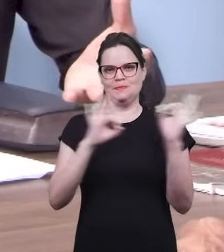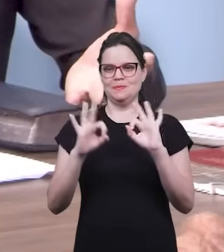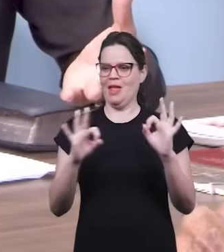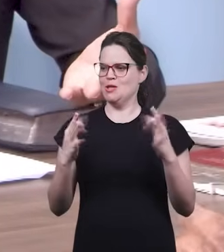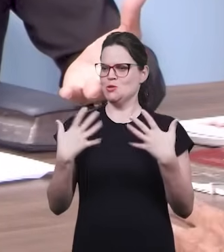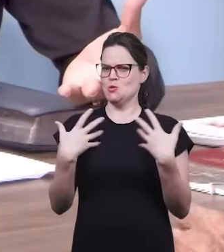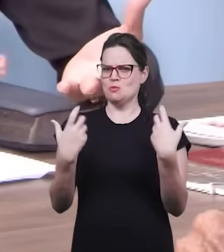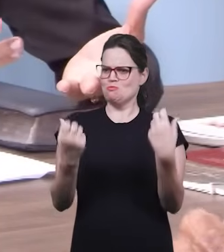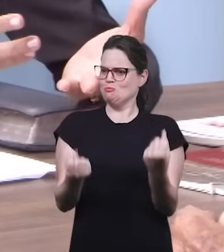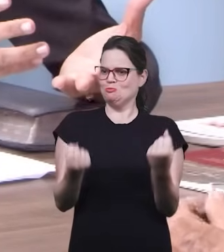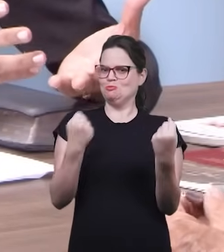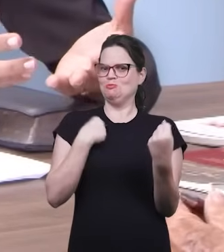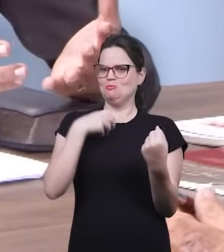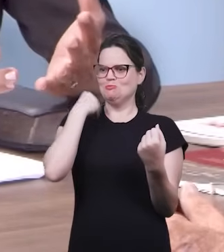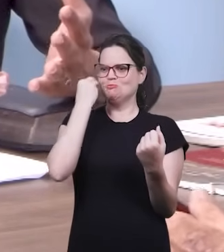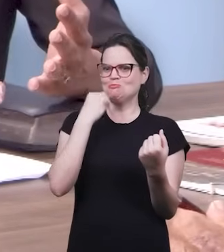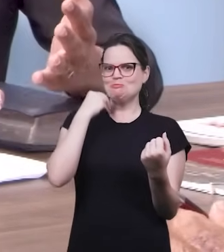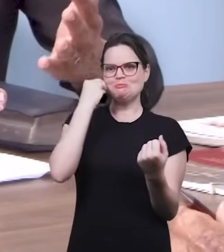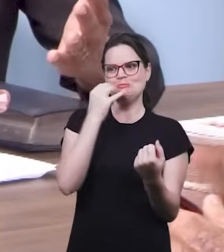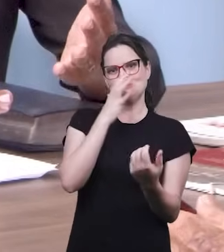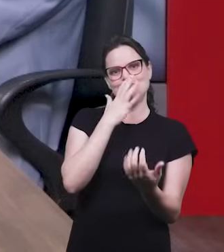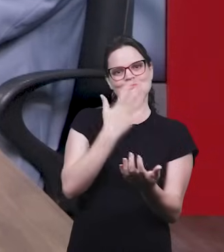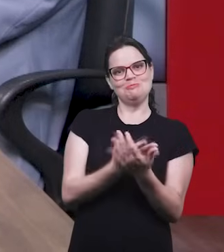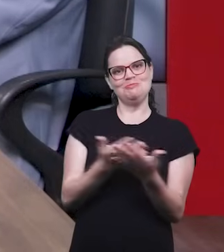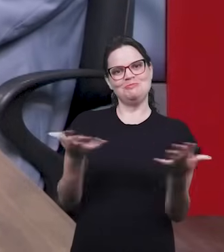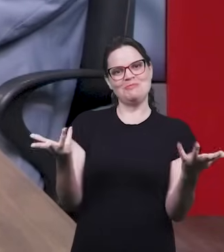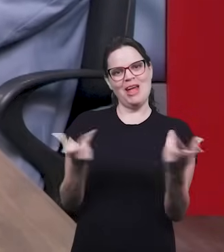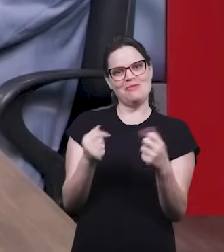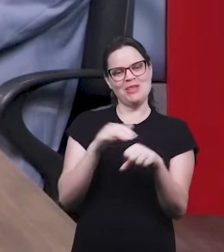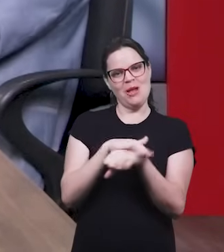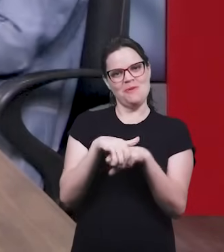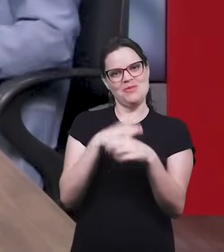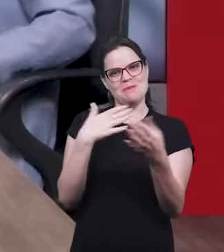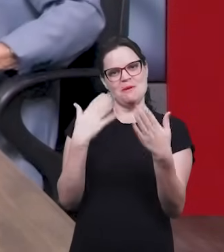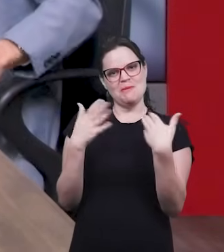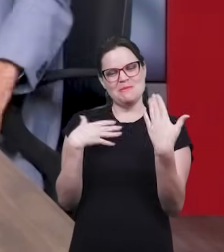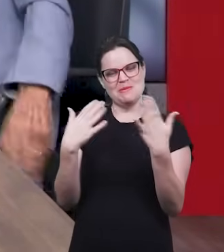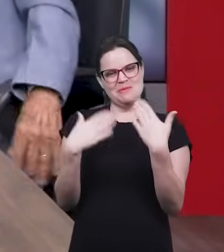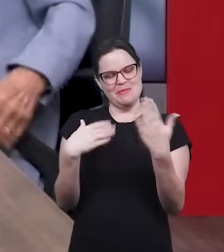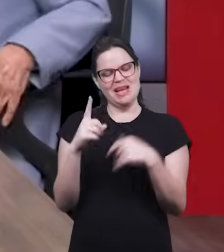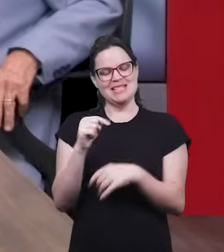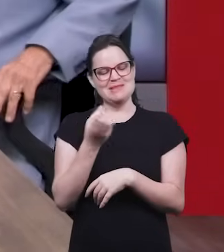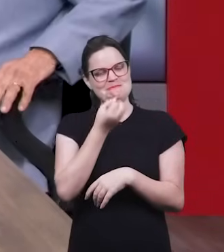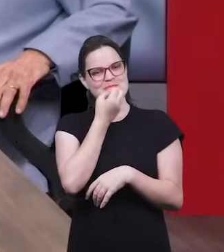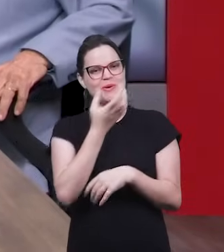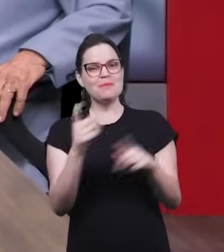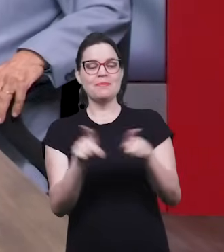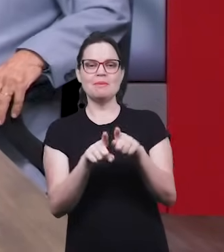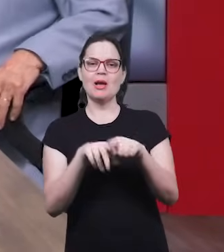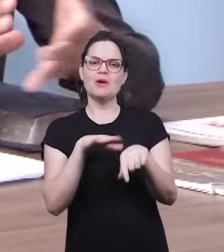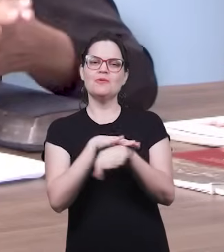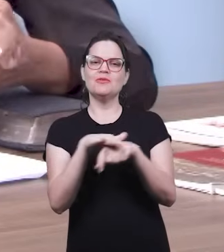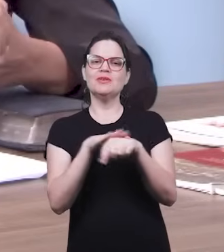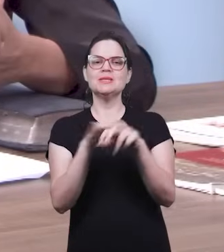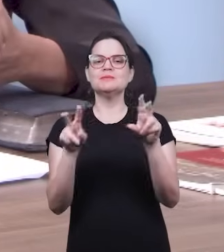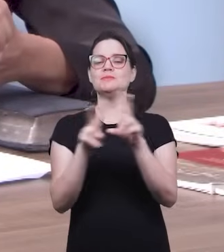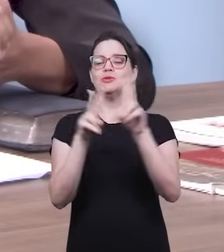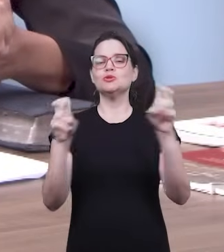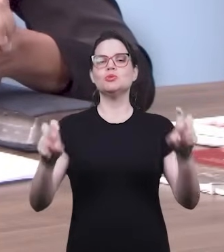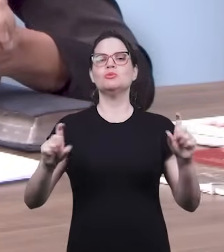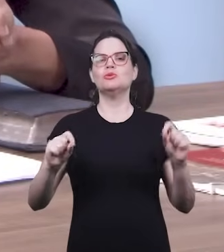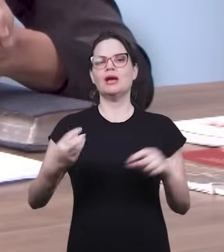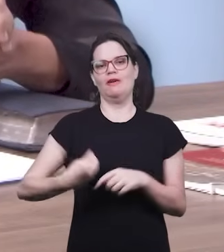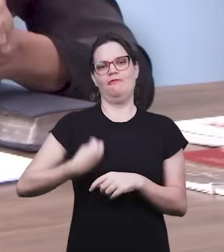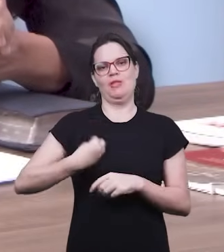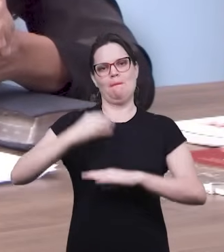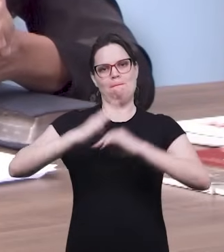surpresos em ver tantas experiências diferentes, né, conversa. Fernanda? Isso é muito bom. Falamos um pouco aqui